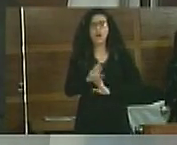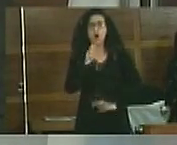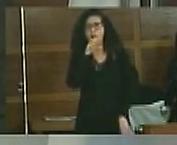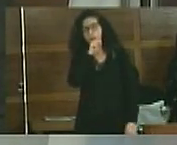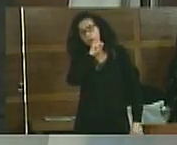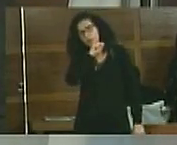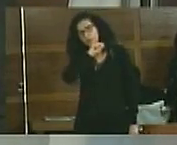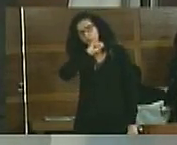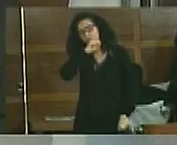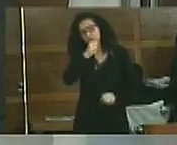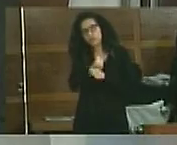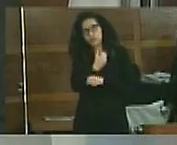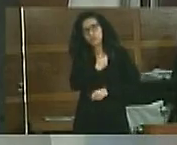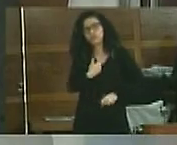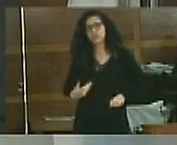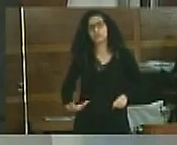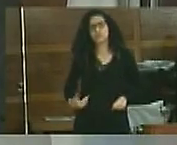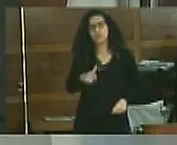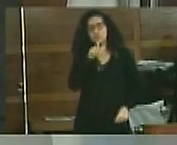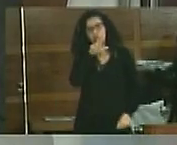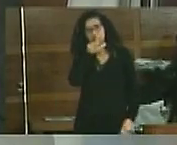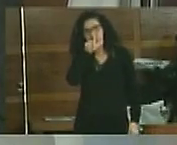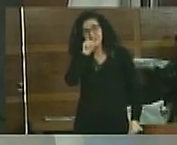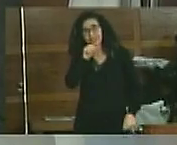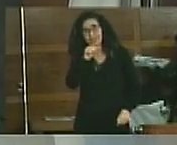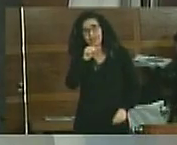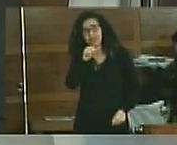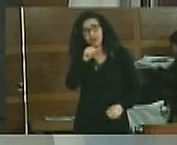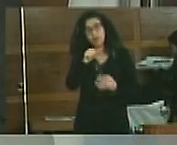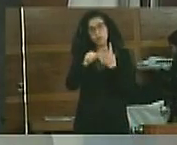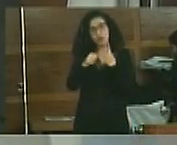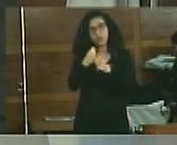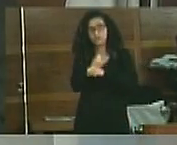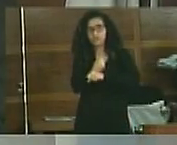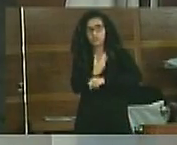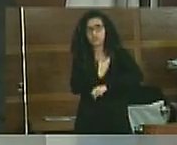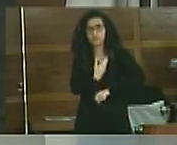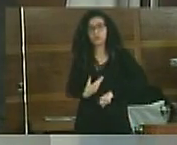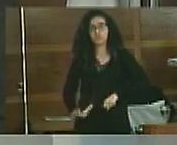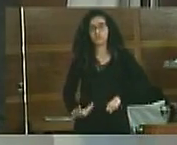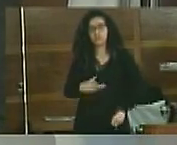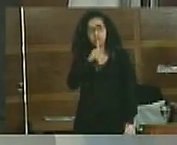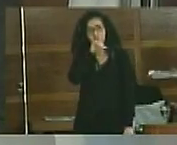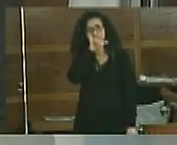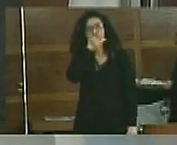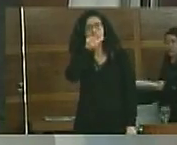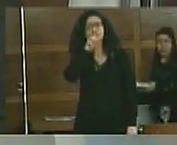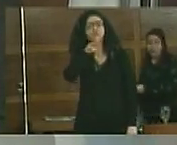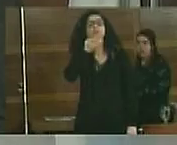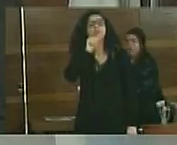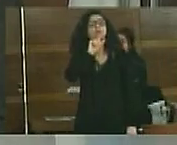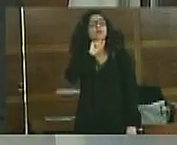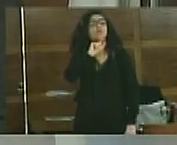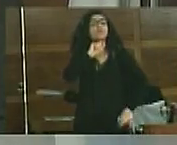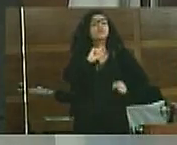8 anos do governo Lula, mais 4 anos da Dilma. Qual foi o investimento que teve no museu?